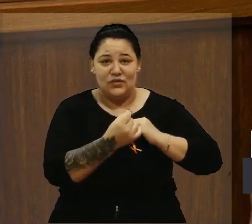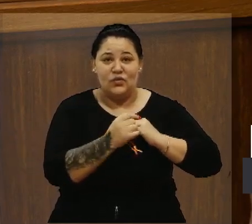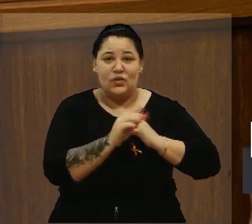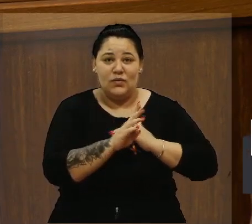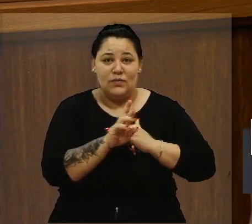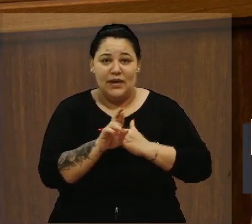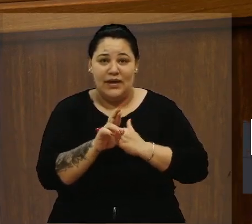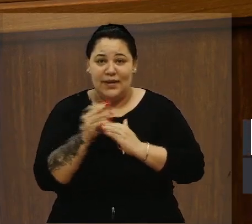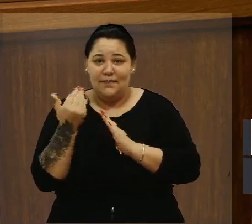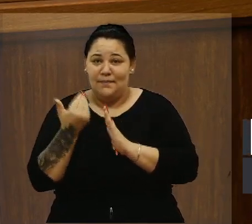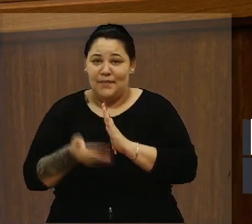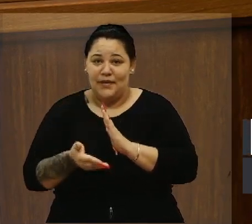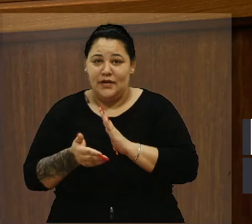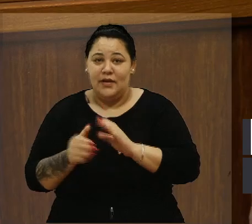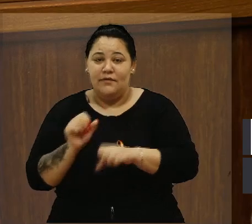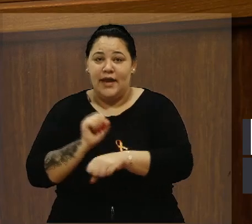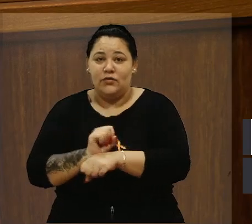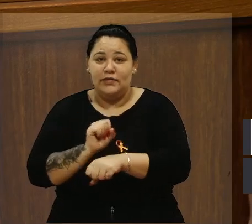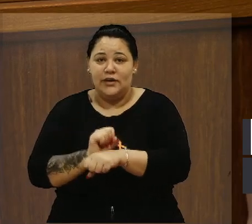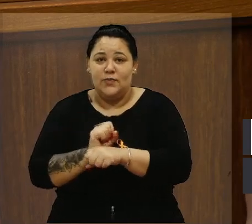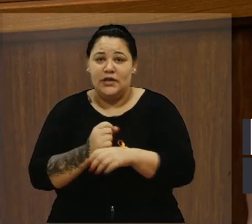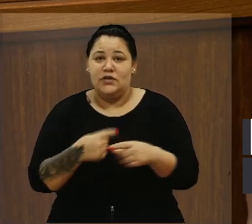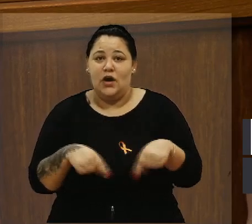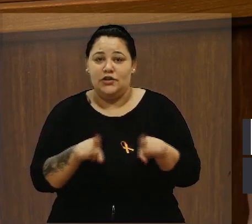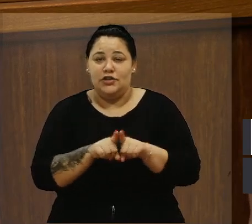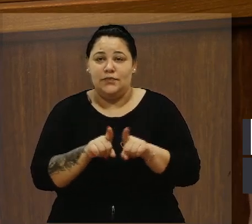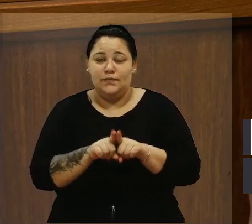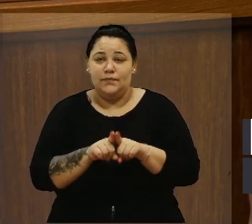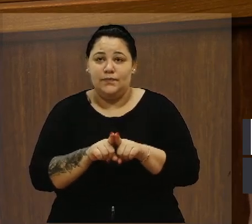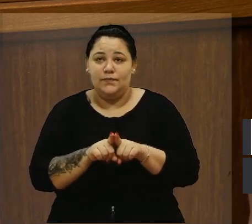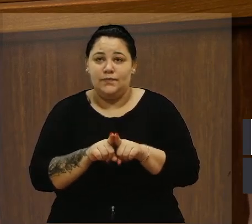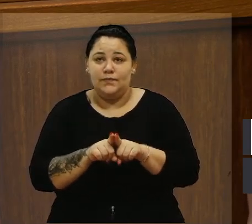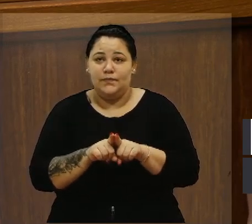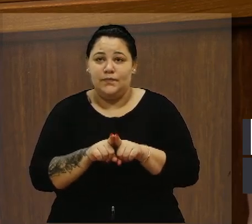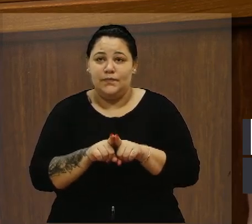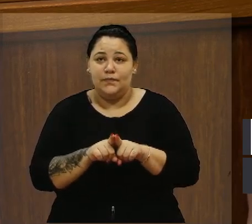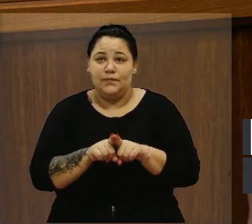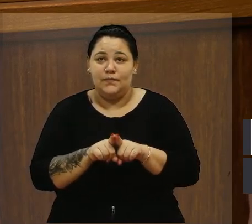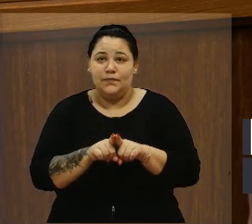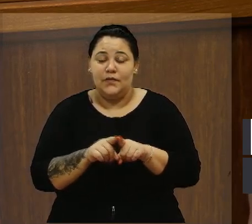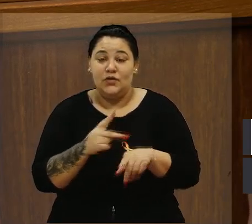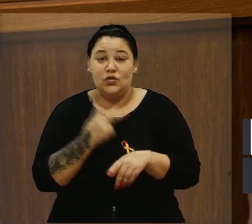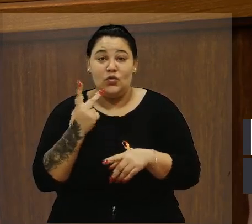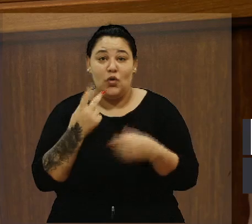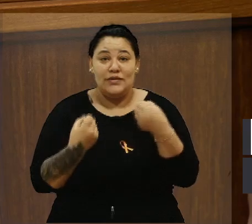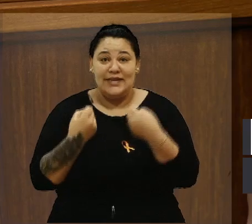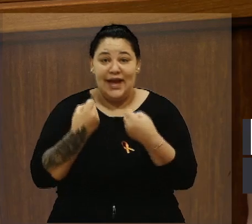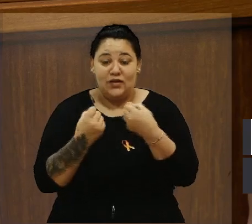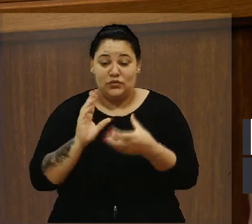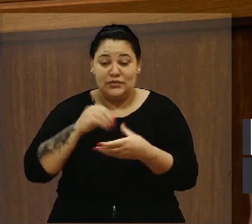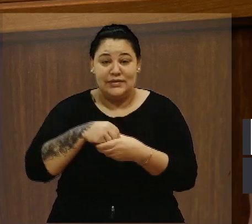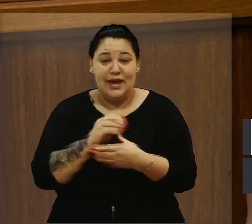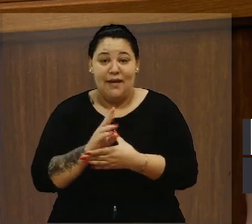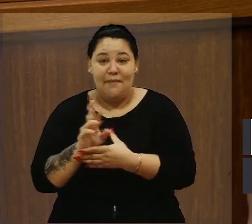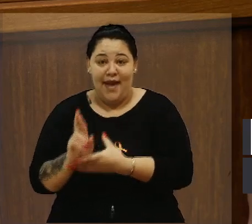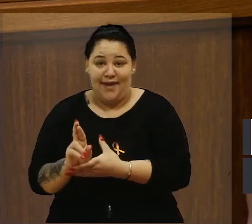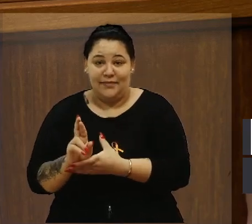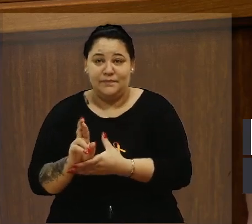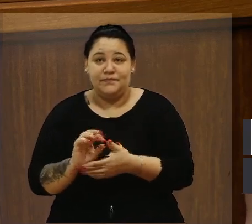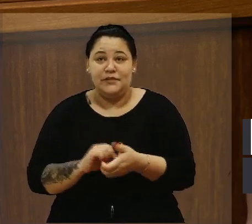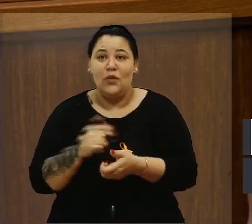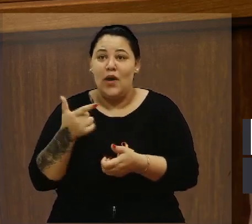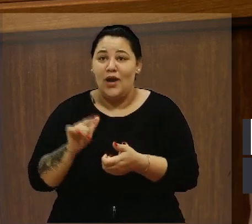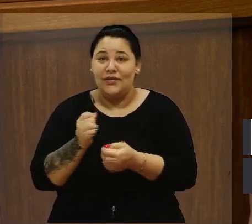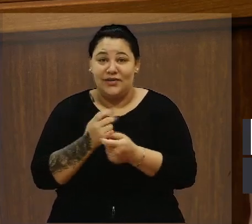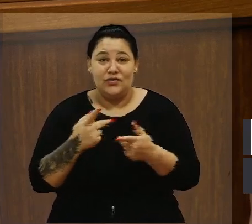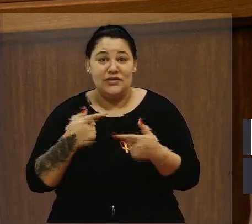perder o freio na subida, voltou de ré e teve um abarroamento com 2 carros na BR. Então, ali é outra situação que a gente tem que